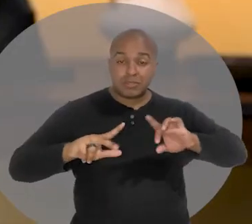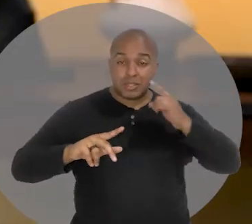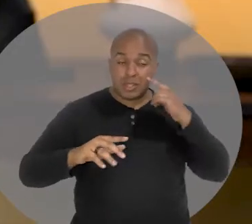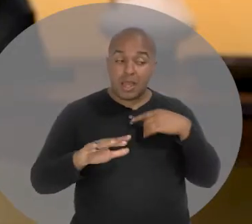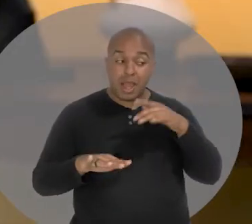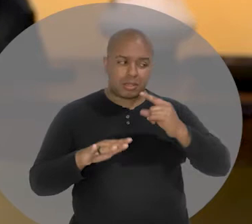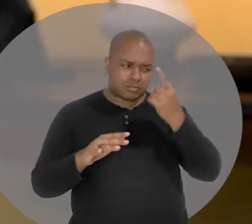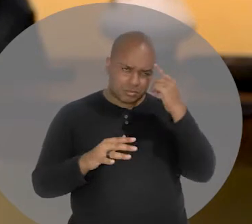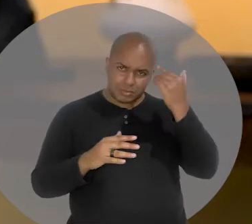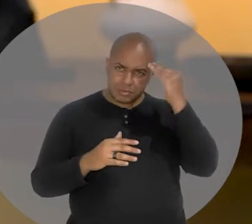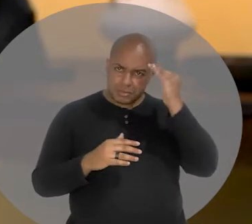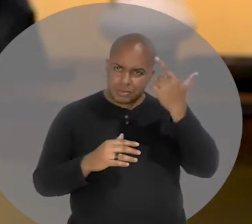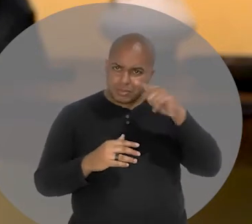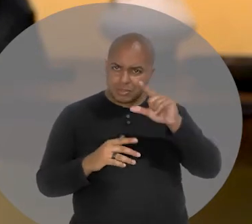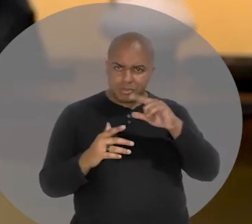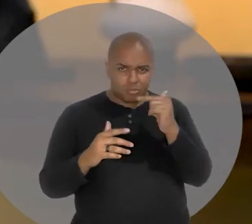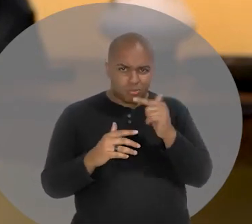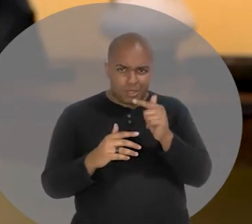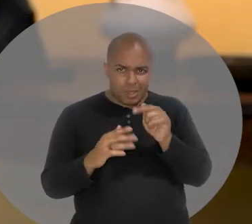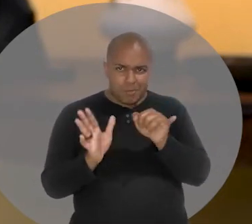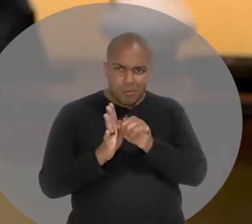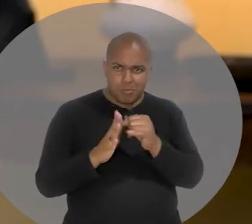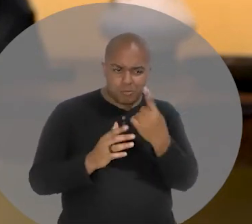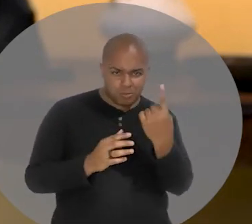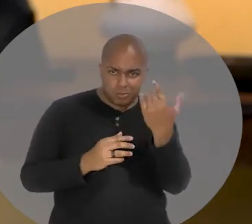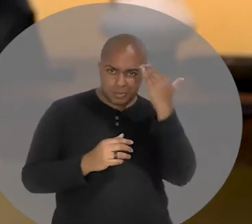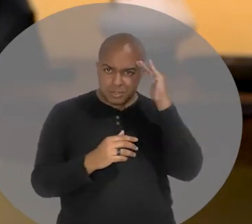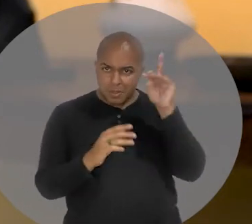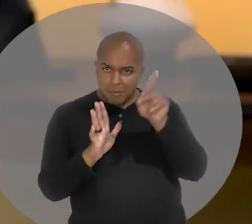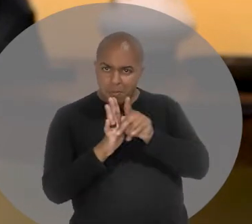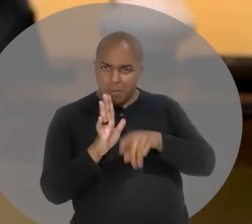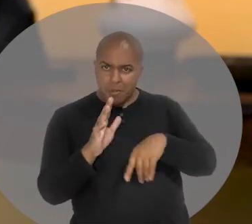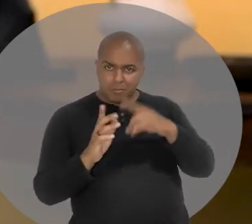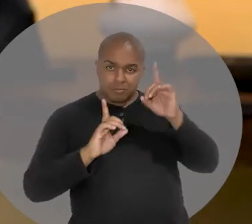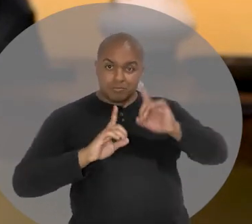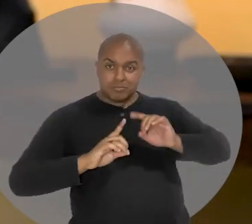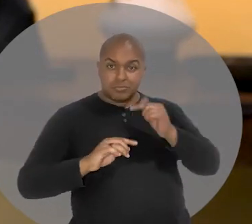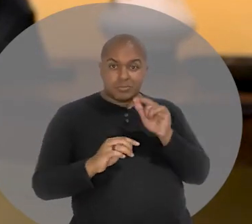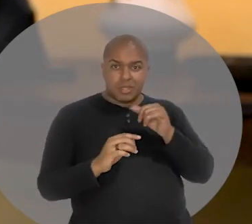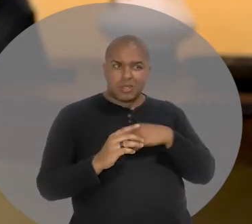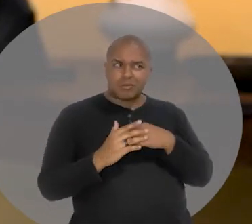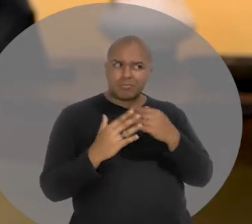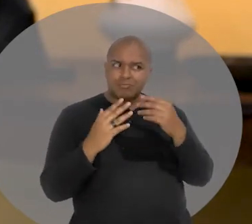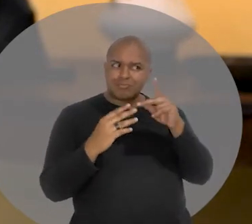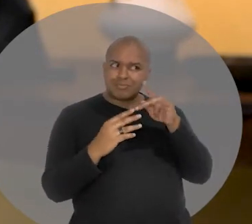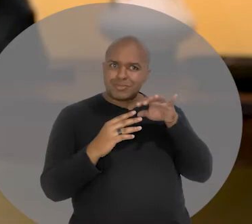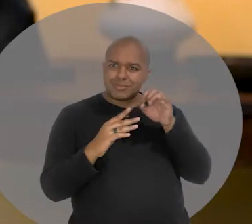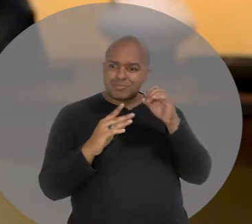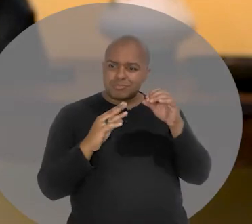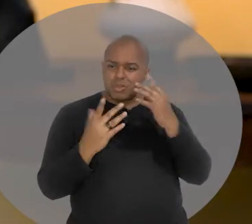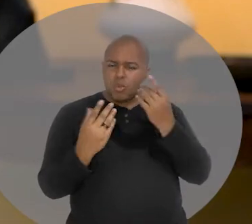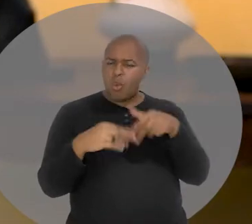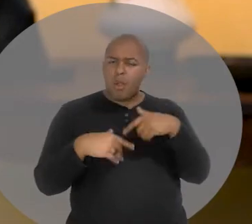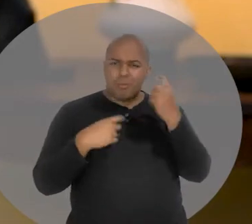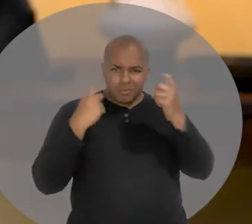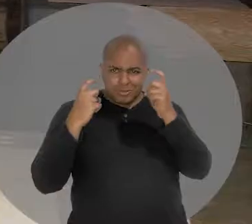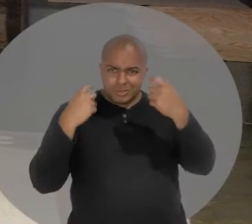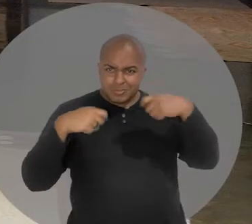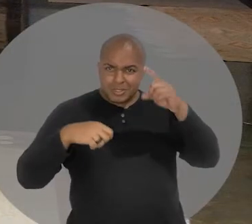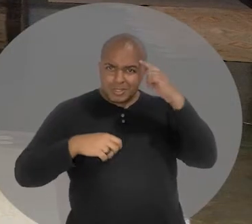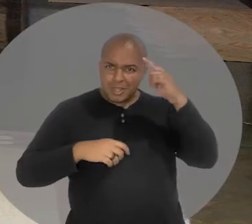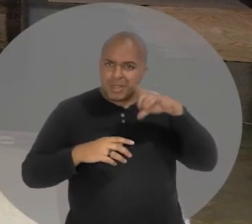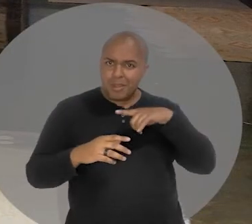gente entenda que não existe um inconsciente deficiente, não existe um psiquismo deficiente, qual a preocupação que a gente deveria ter de